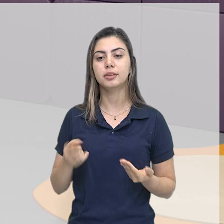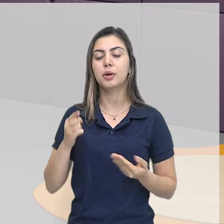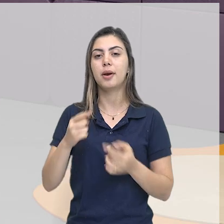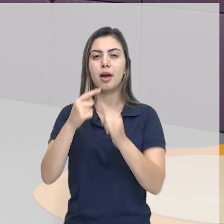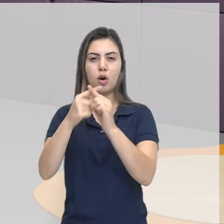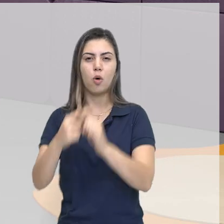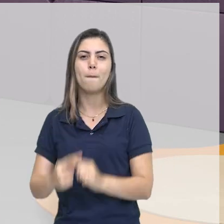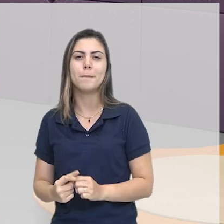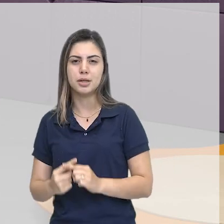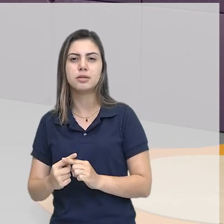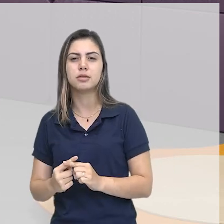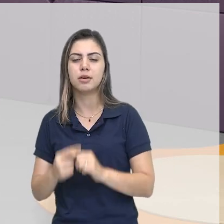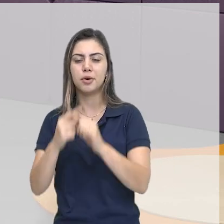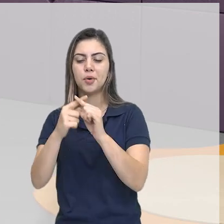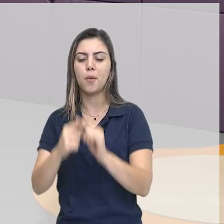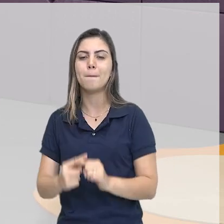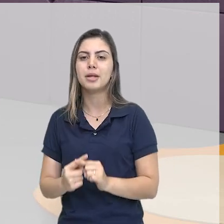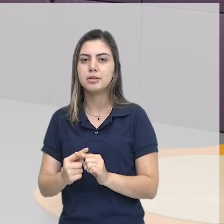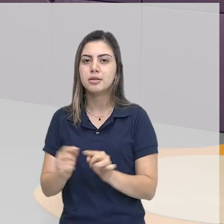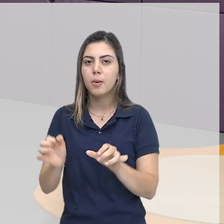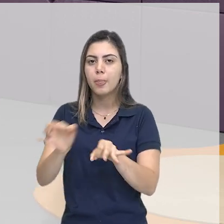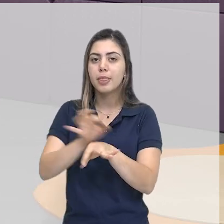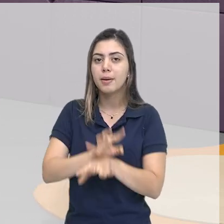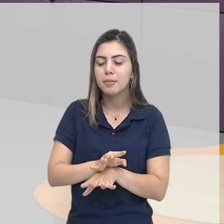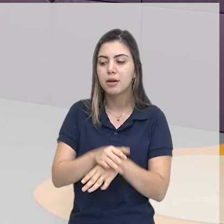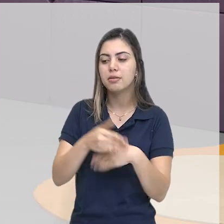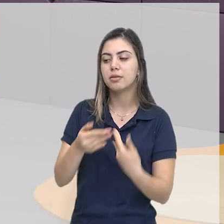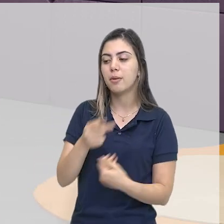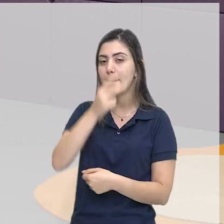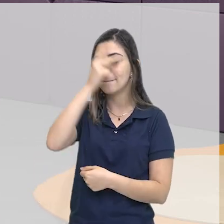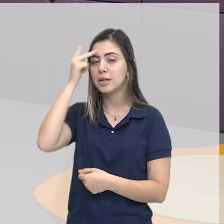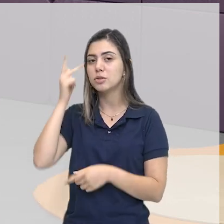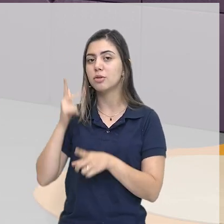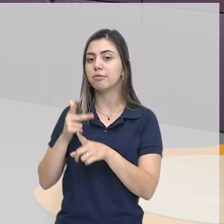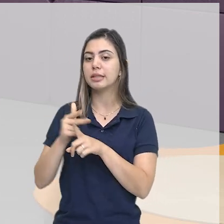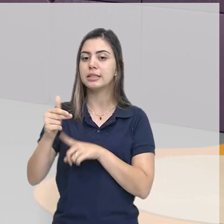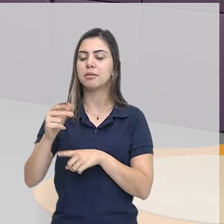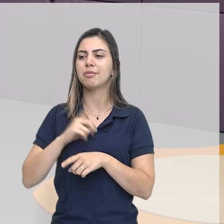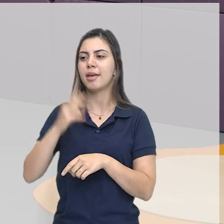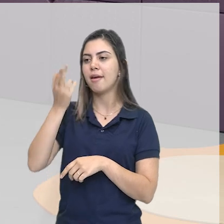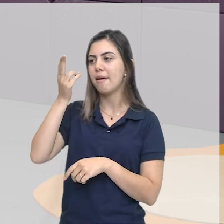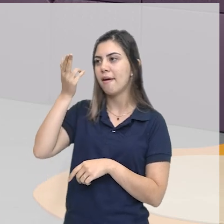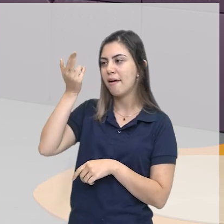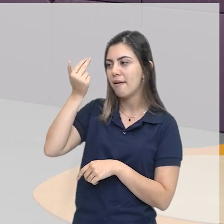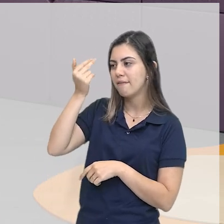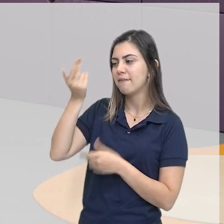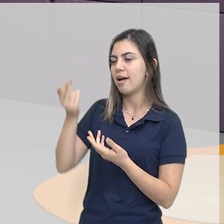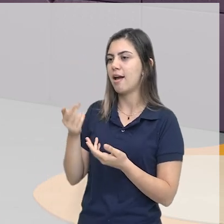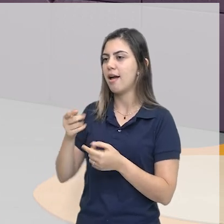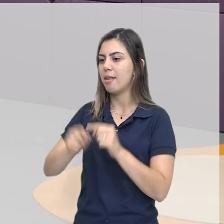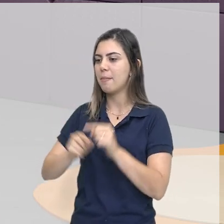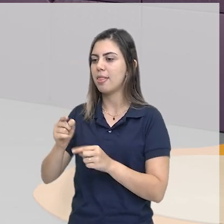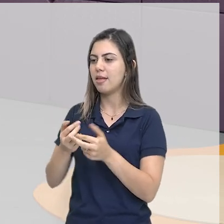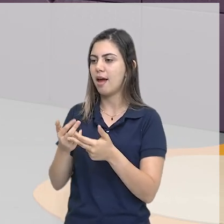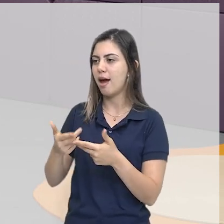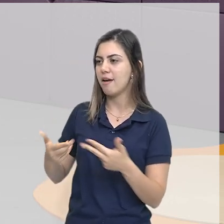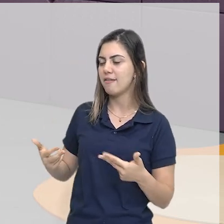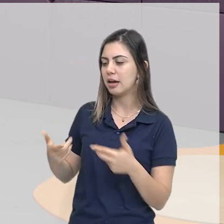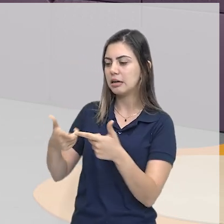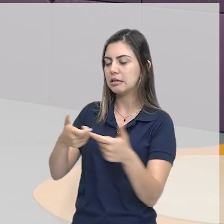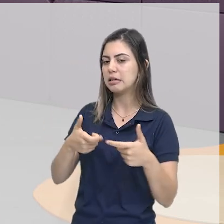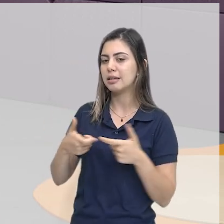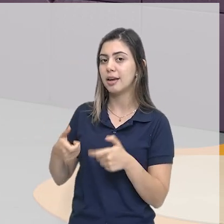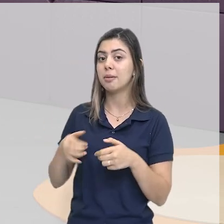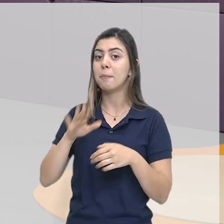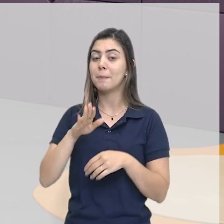torneios entre os nobres, né, o vencedor ganhava cavalos, armas, né, e os derrotados,